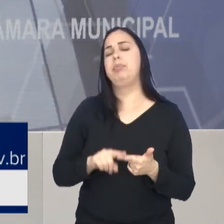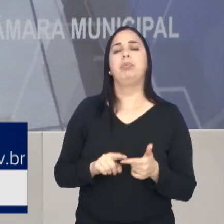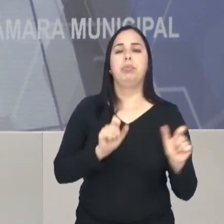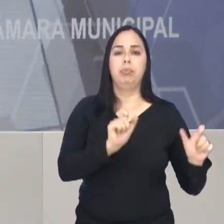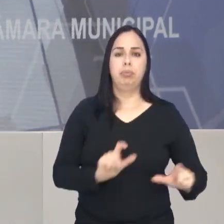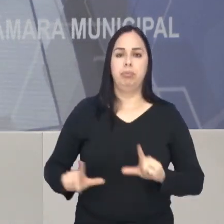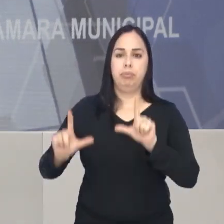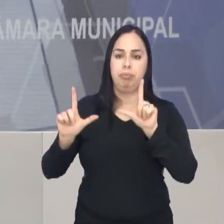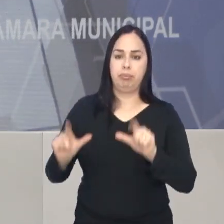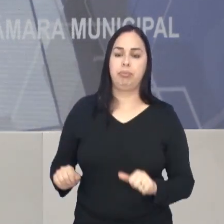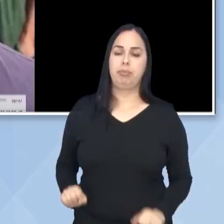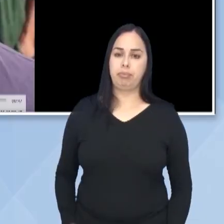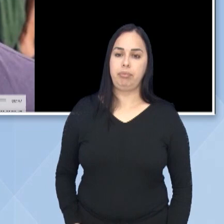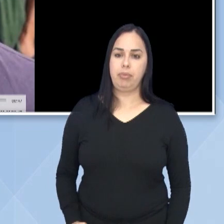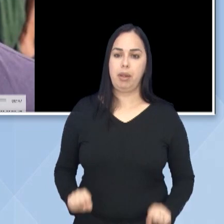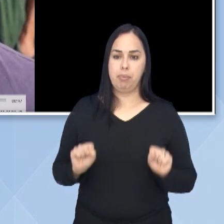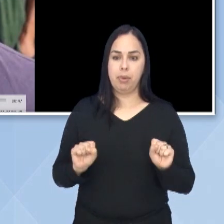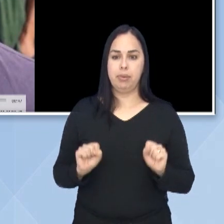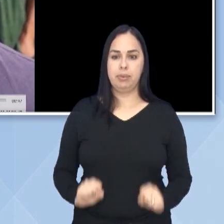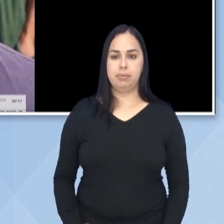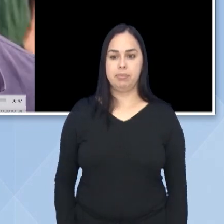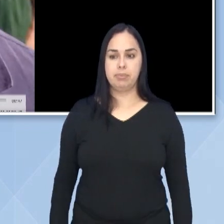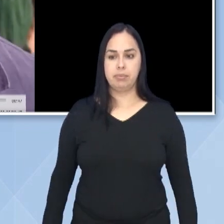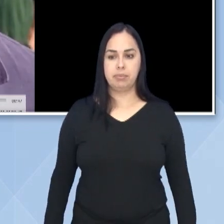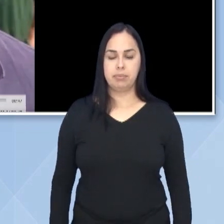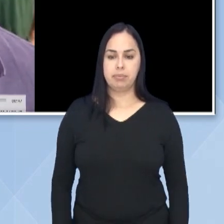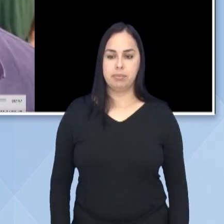se conseguir. Pode soltar, viu?